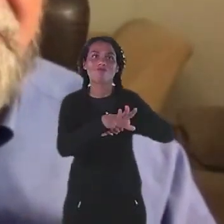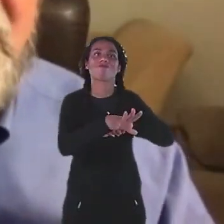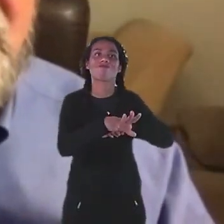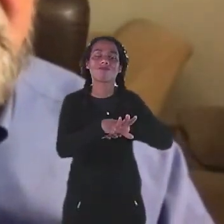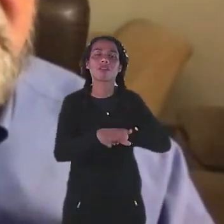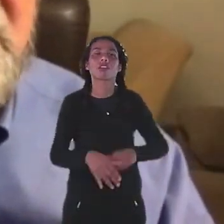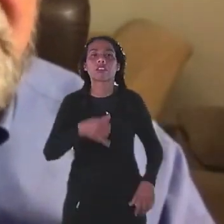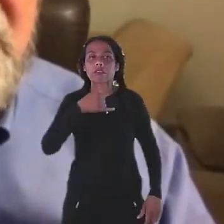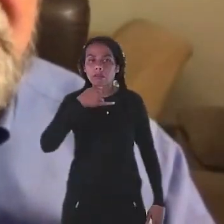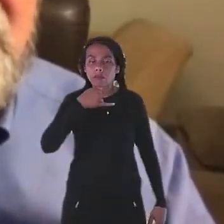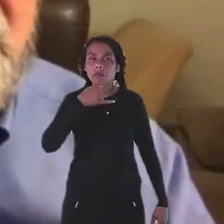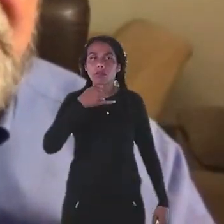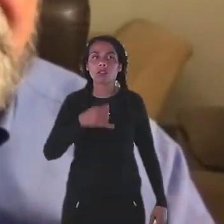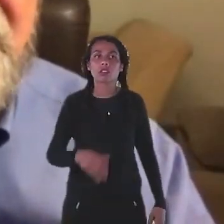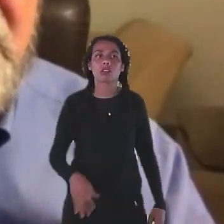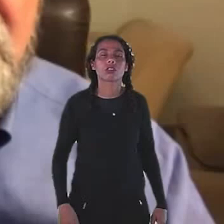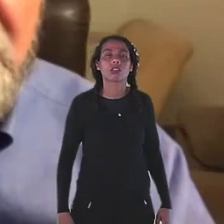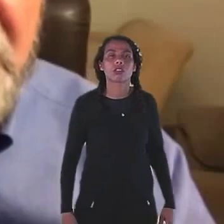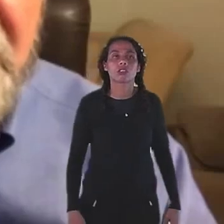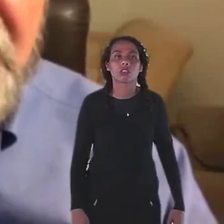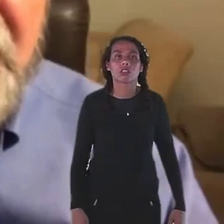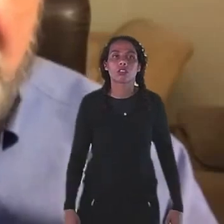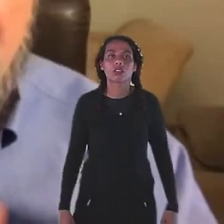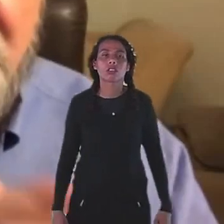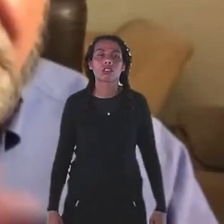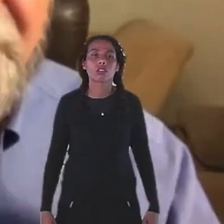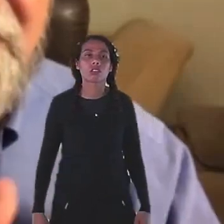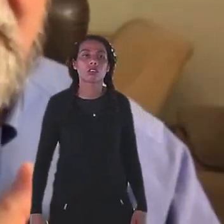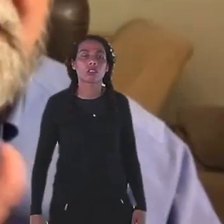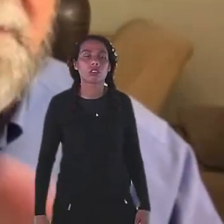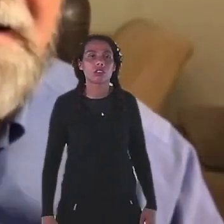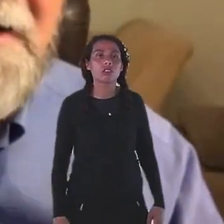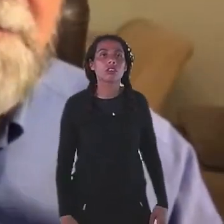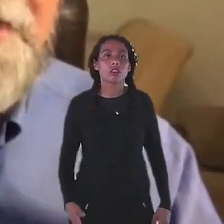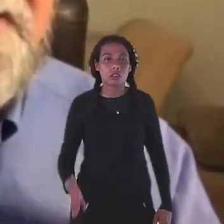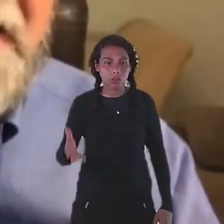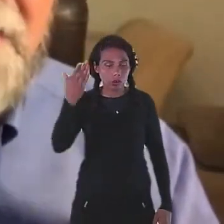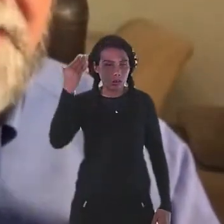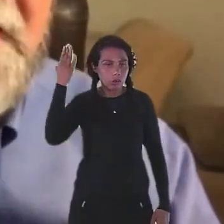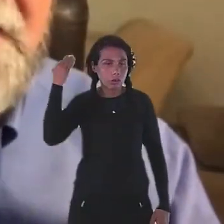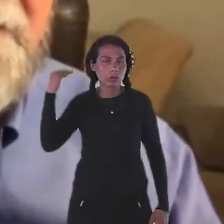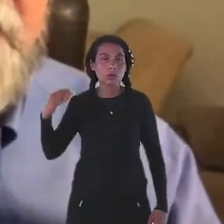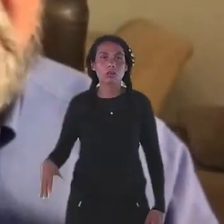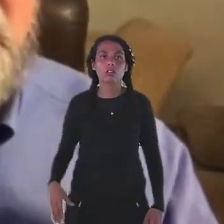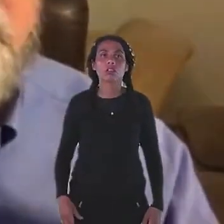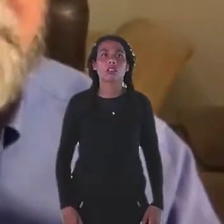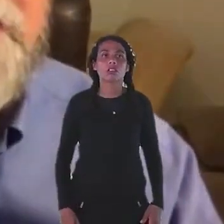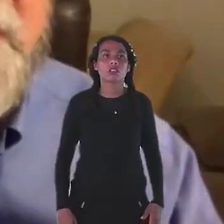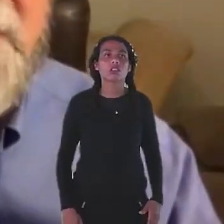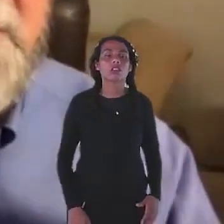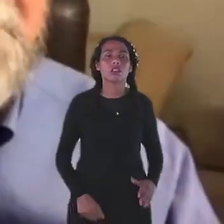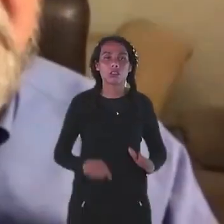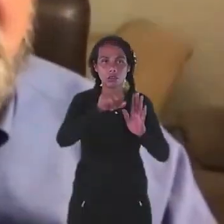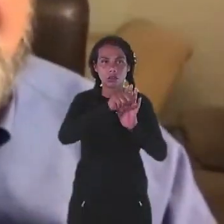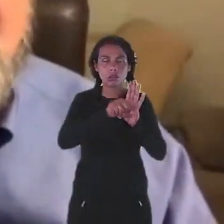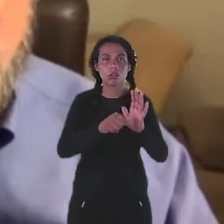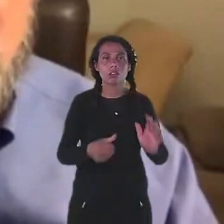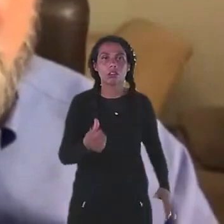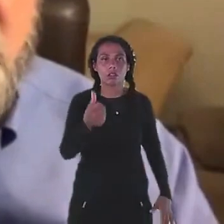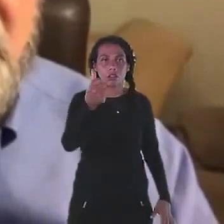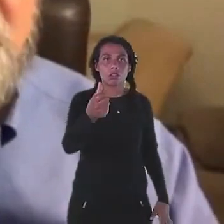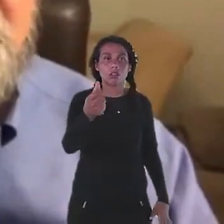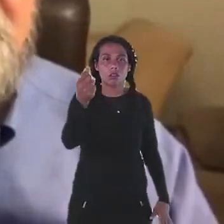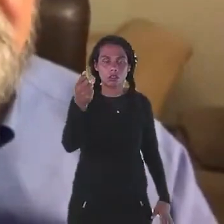indígena, né, do século XVI e da escravidão, ambos eventos que se espalharam por séculos, né, não foi algo pontual. E